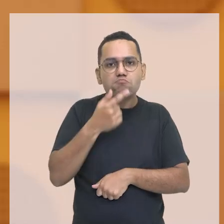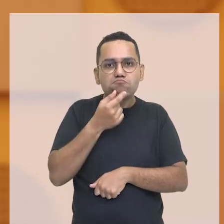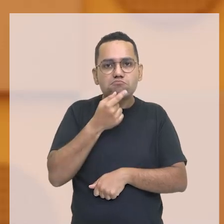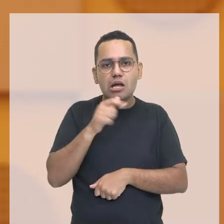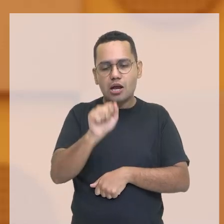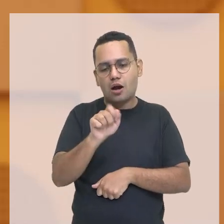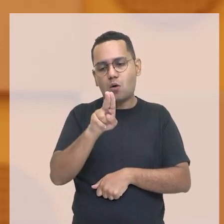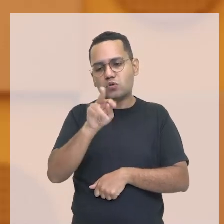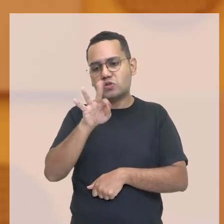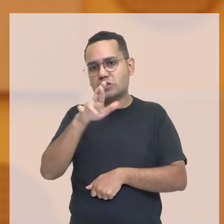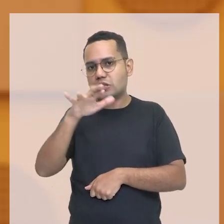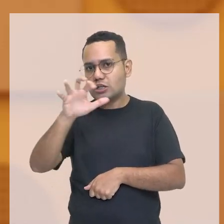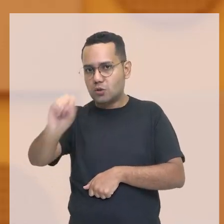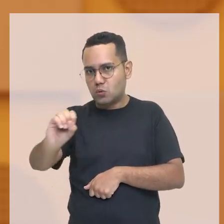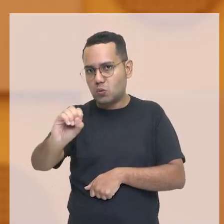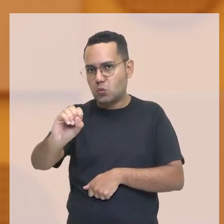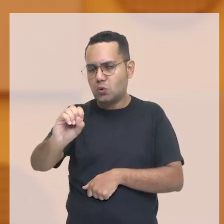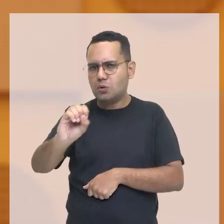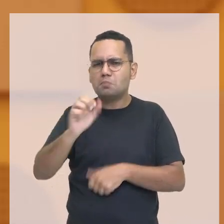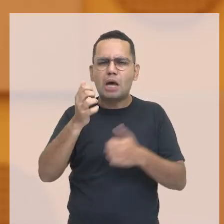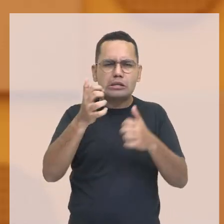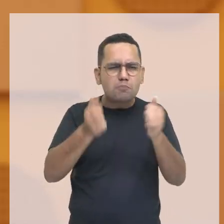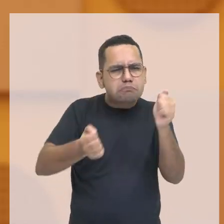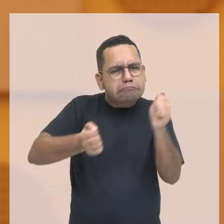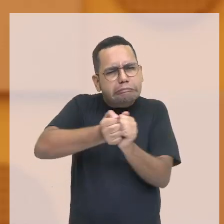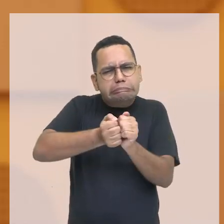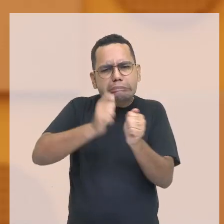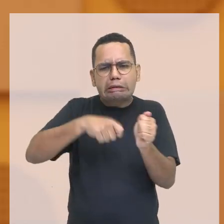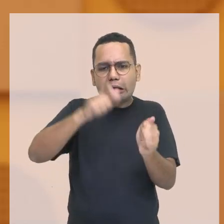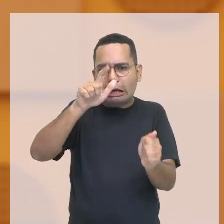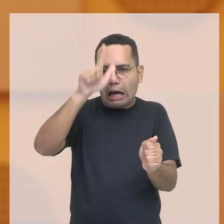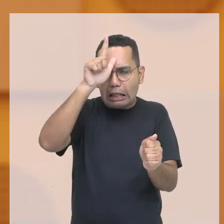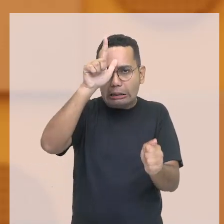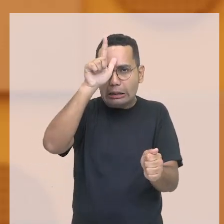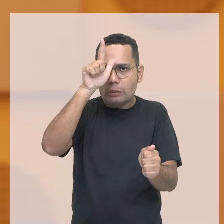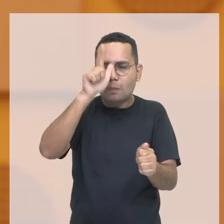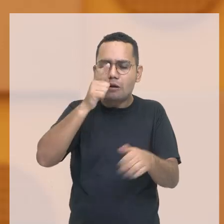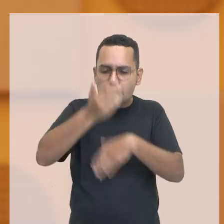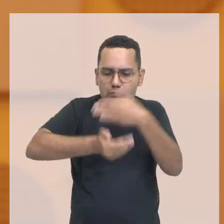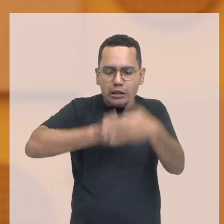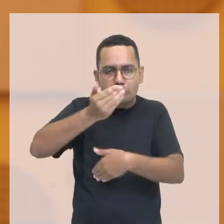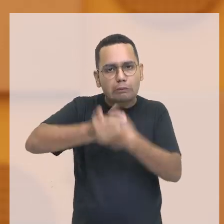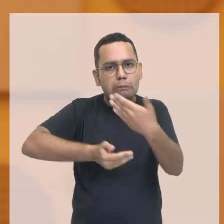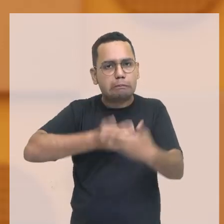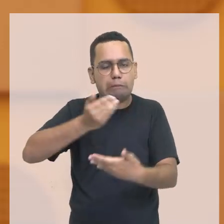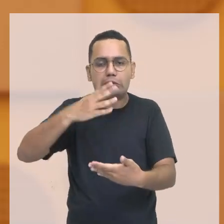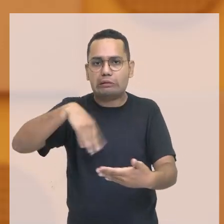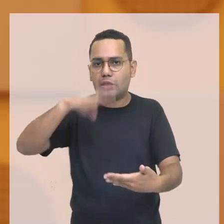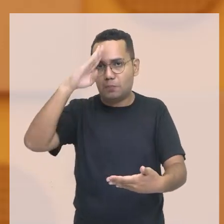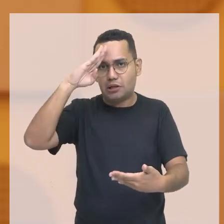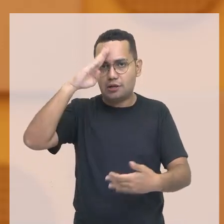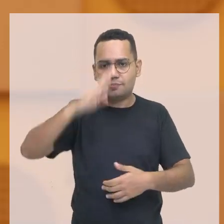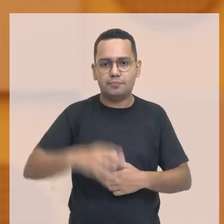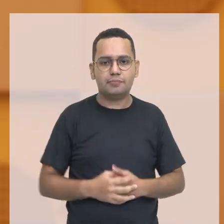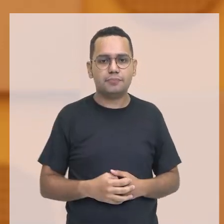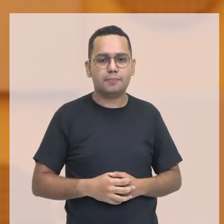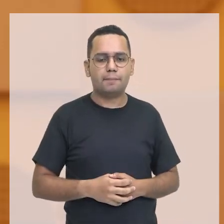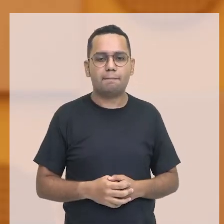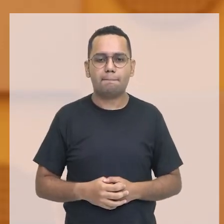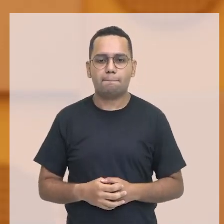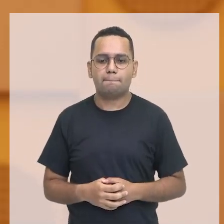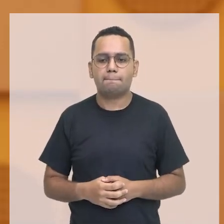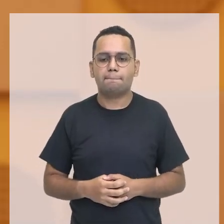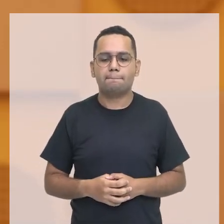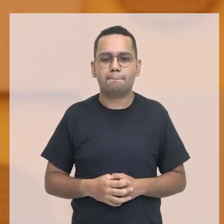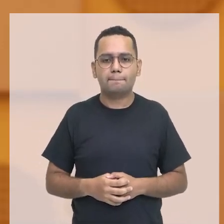alemães, que foi onde ele conseguiu uma oportunidade para ter um certo desenvolvimento. E com o passar do tempo ele começou a ter